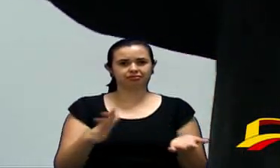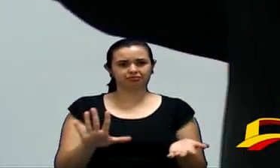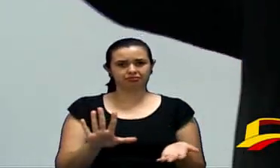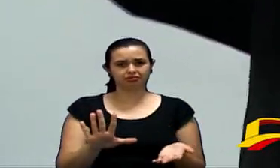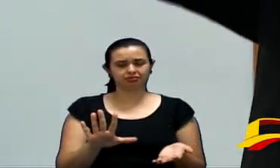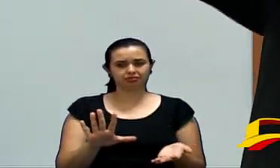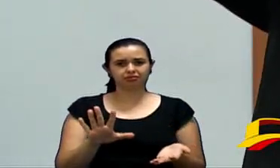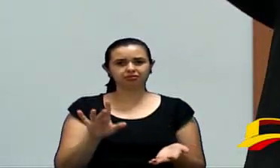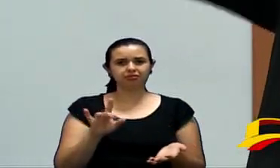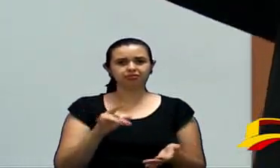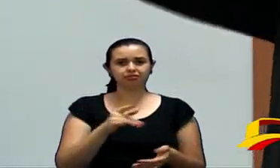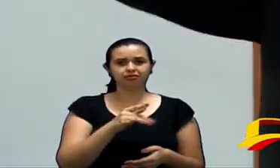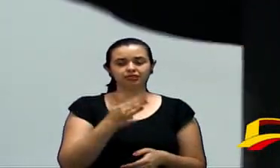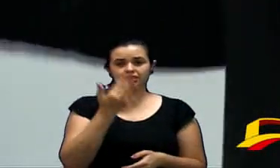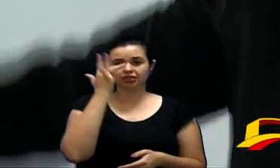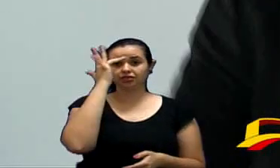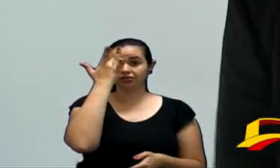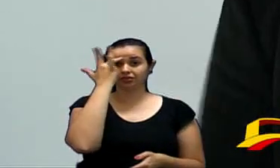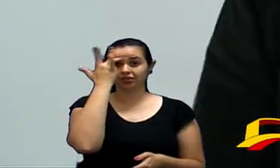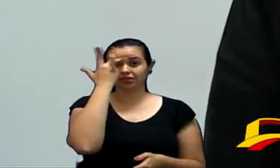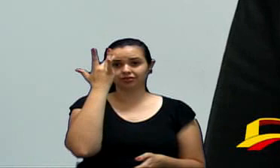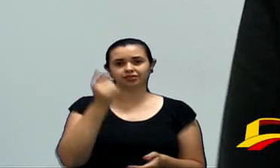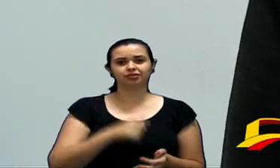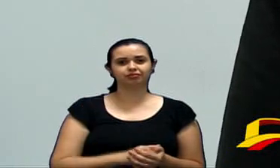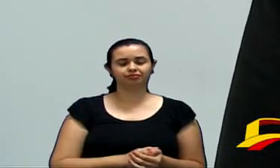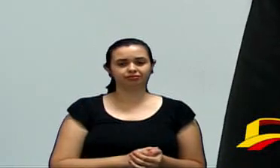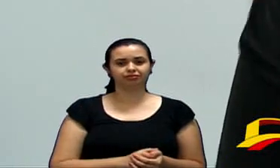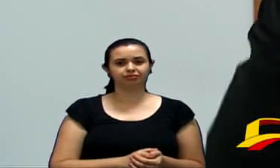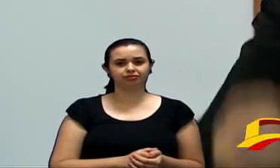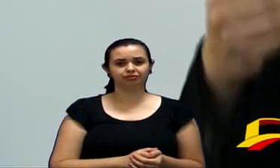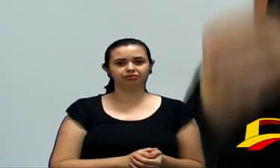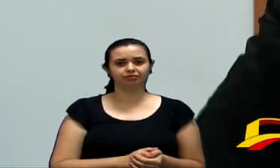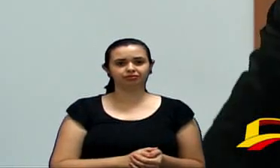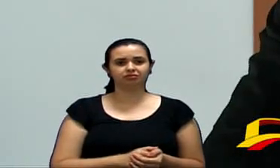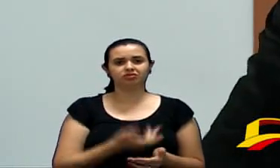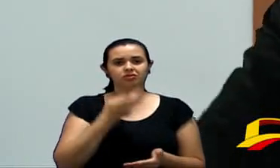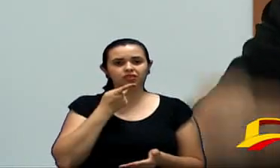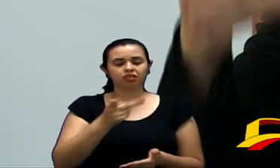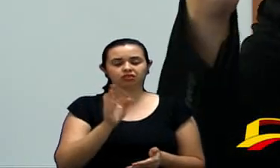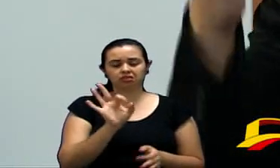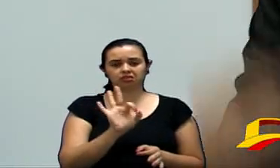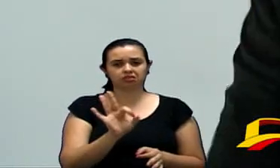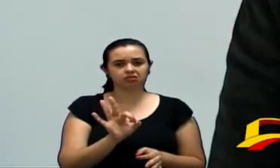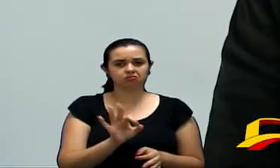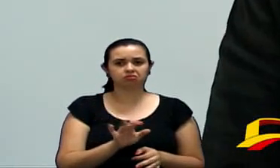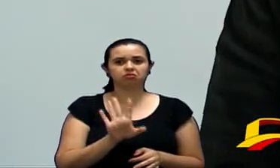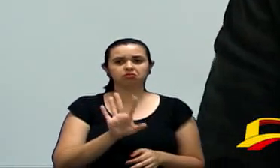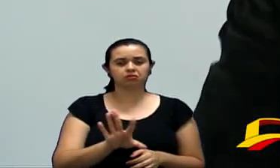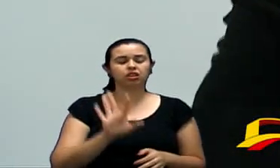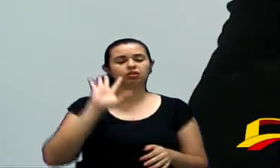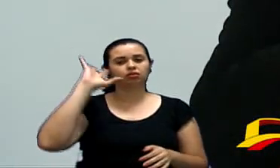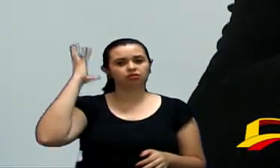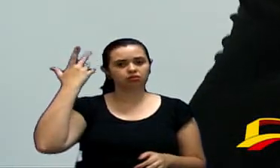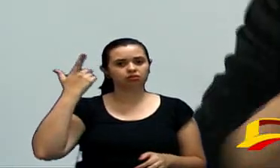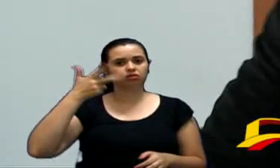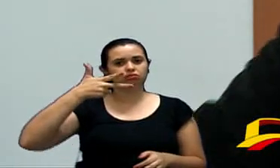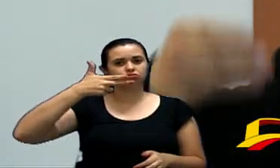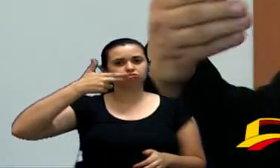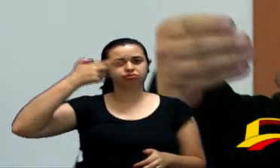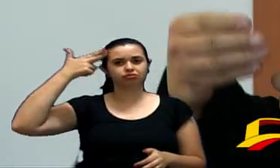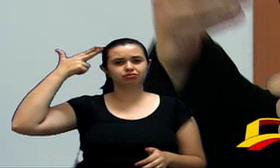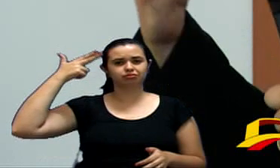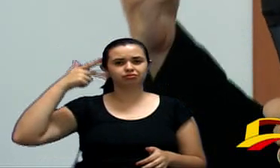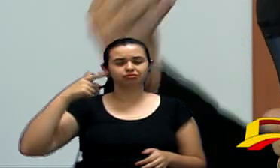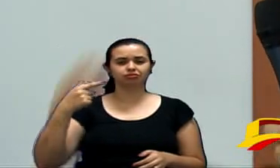recebeu uma bala de raspão, a polícia que aí é o problema. Então é triste saber que além da falta de remuneração, existe